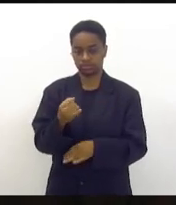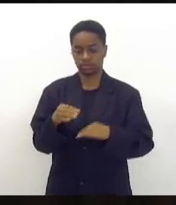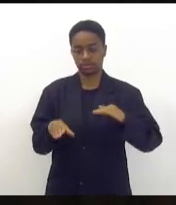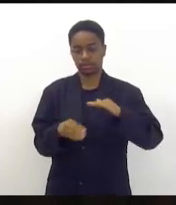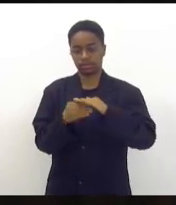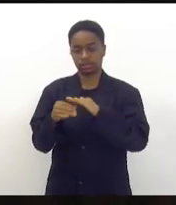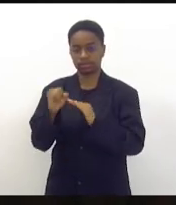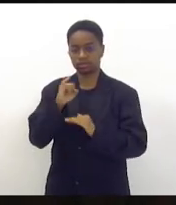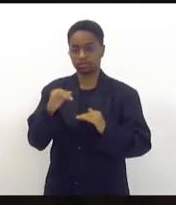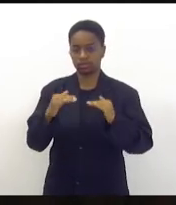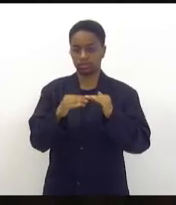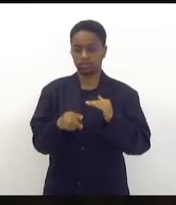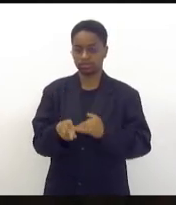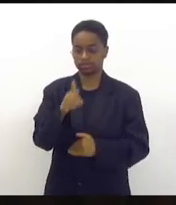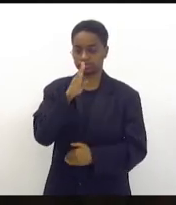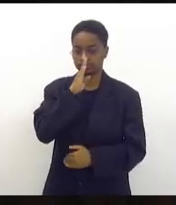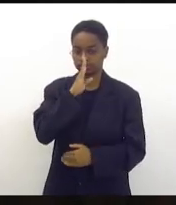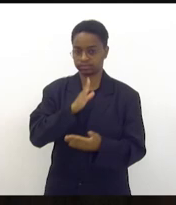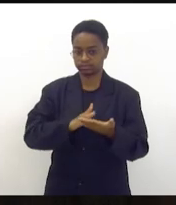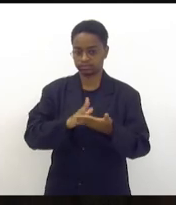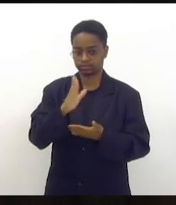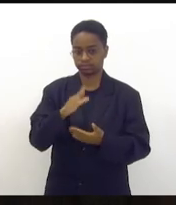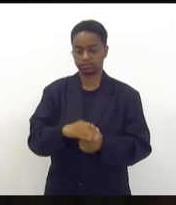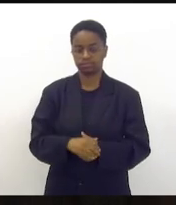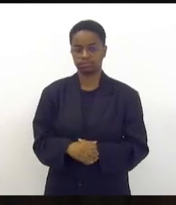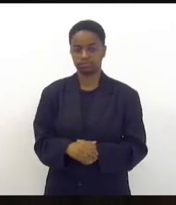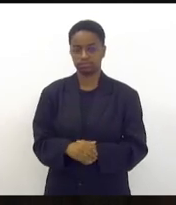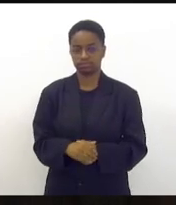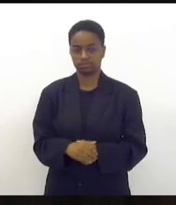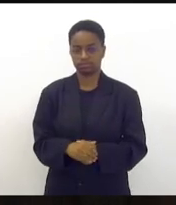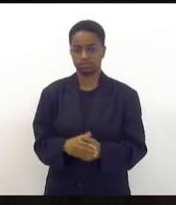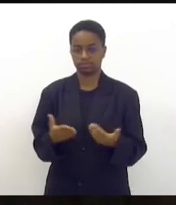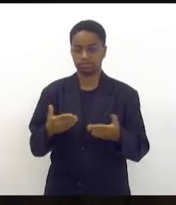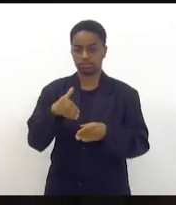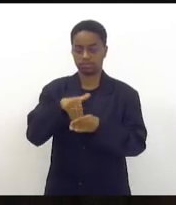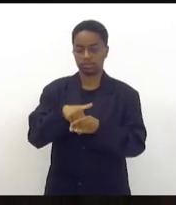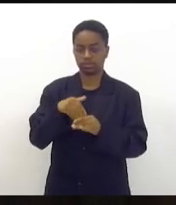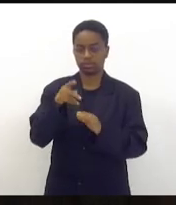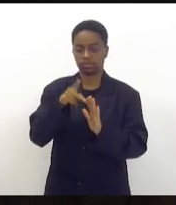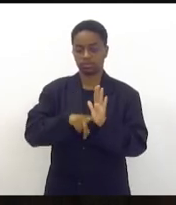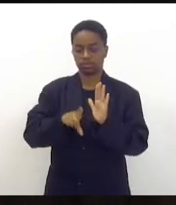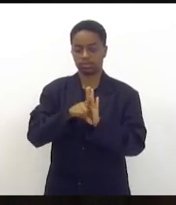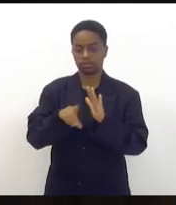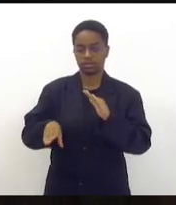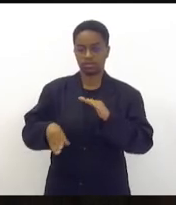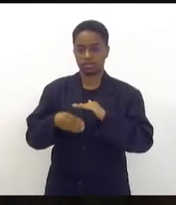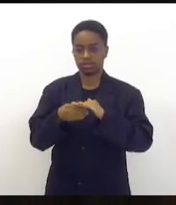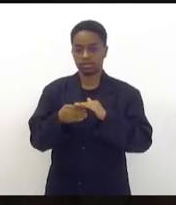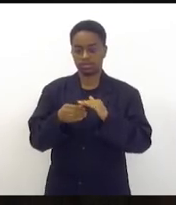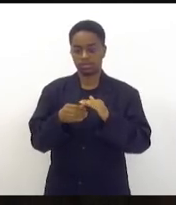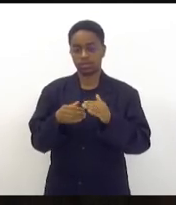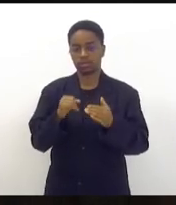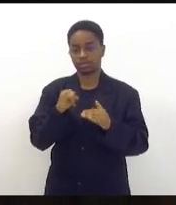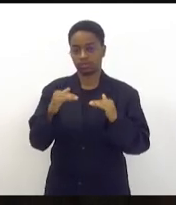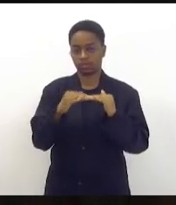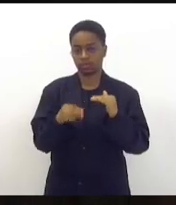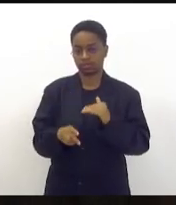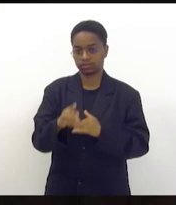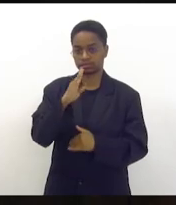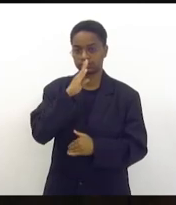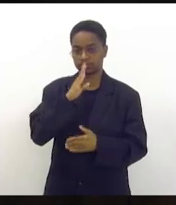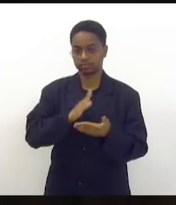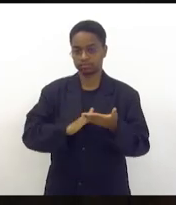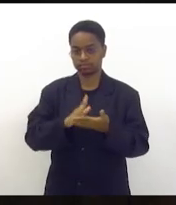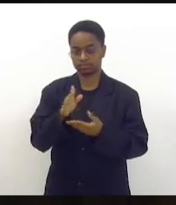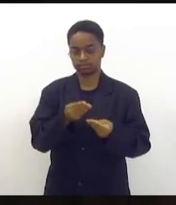plenário. Senhores que aprovam, permaneçam como estão. Aprovado. Em votação, o projeto assim emendado. Senhores que aprovam, permaneçam como estão.